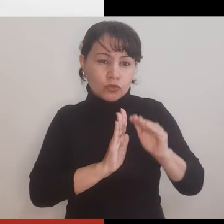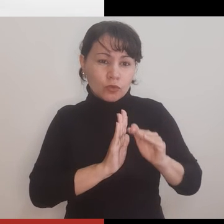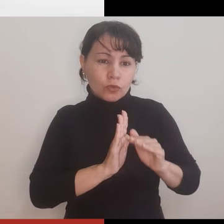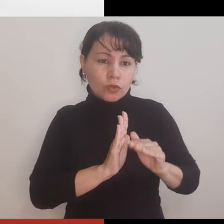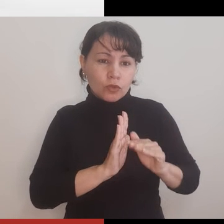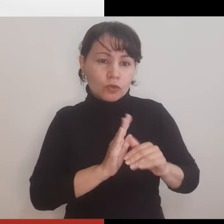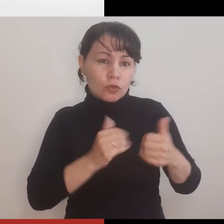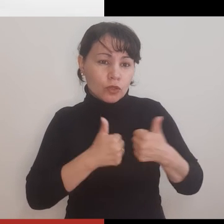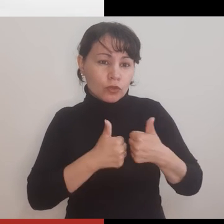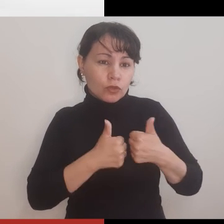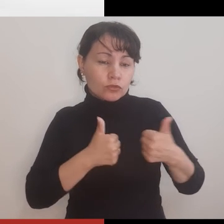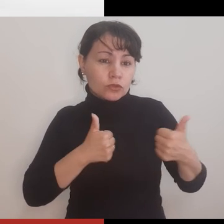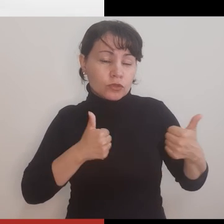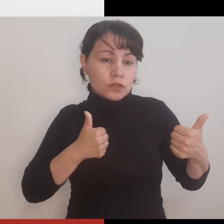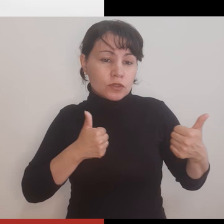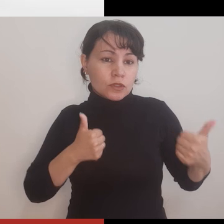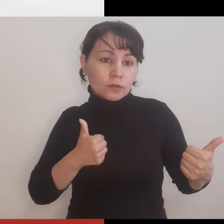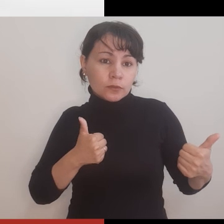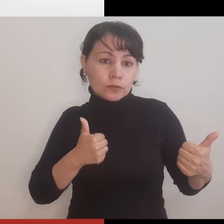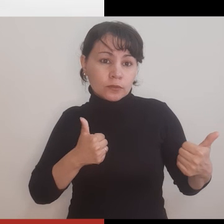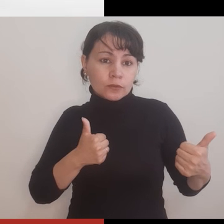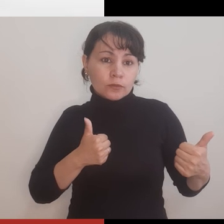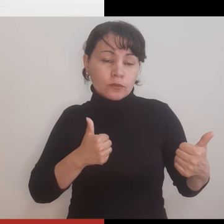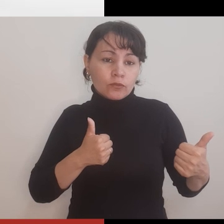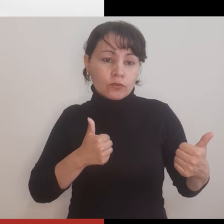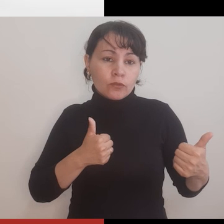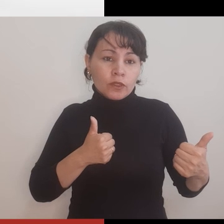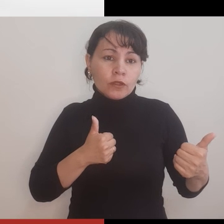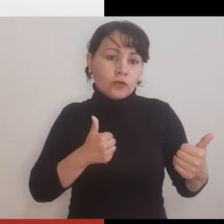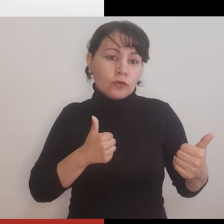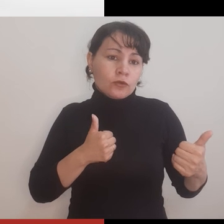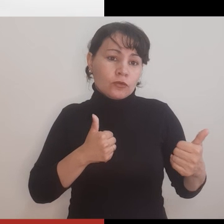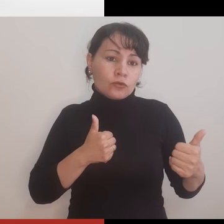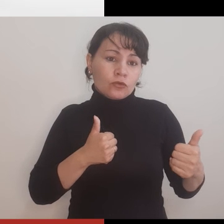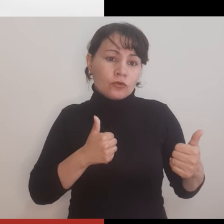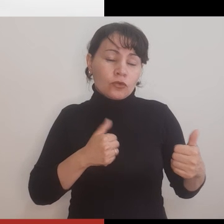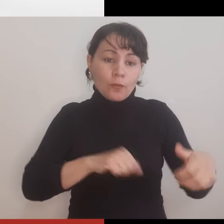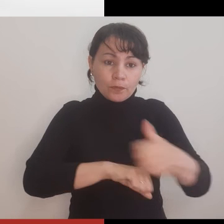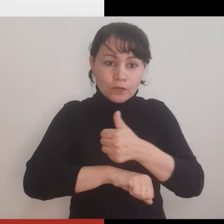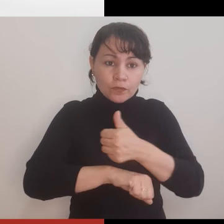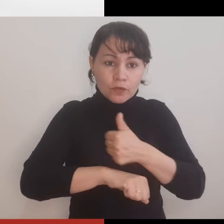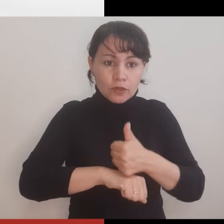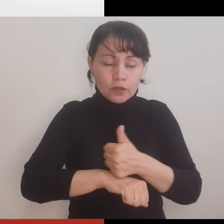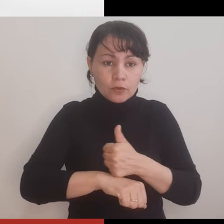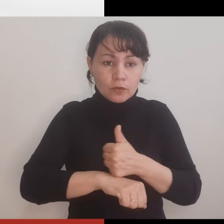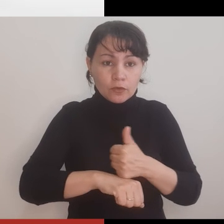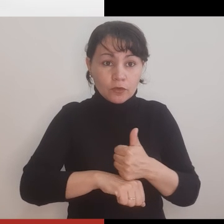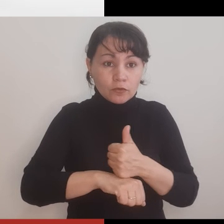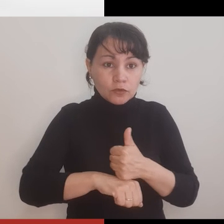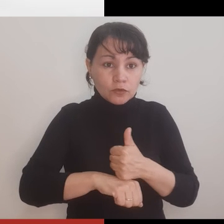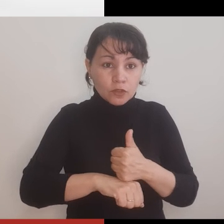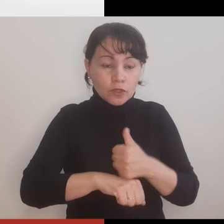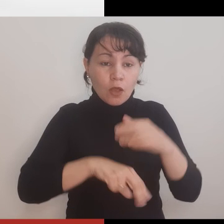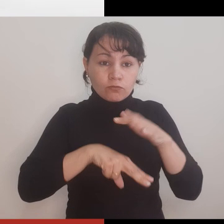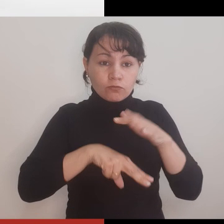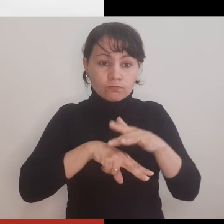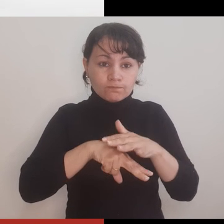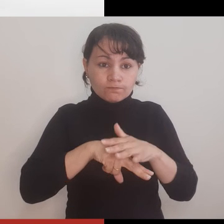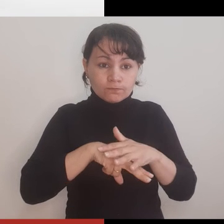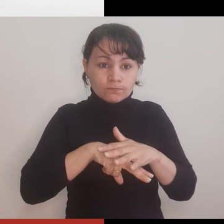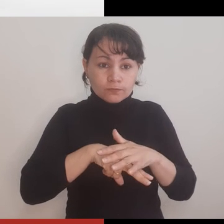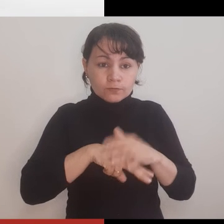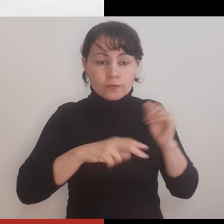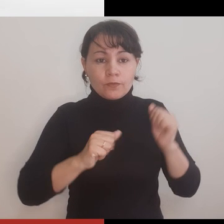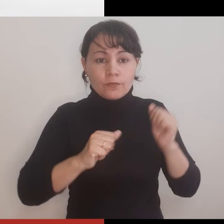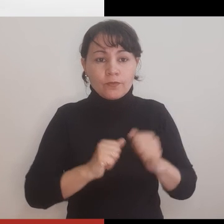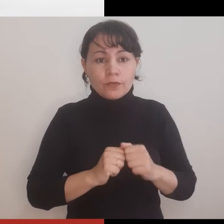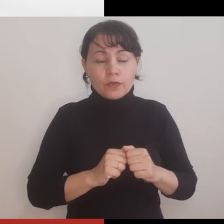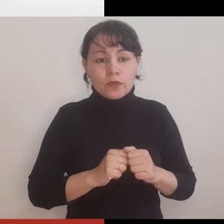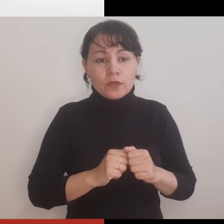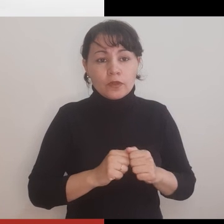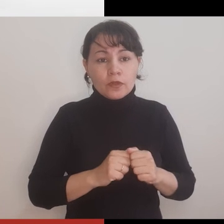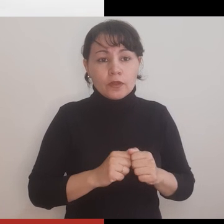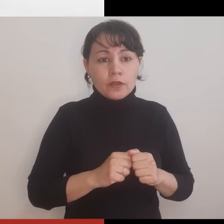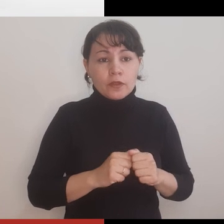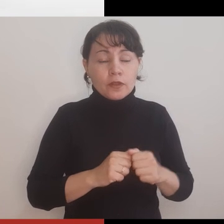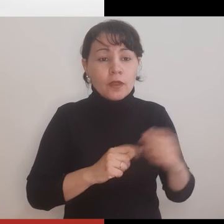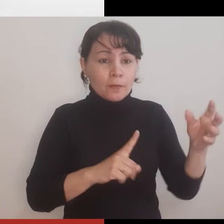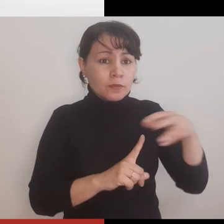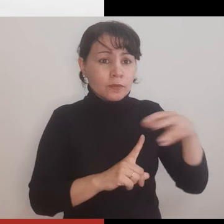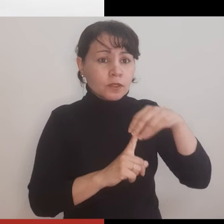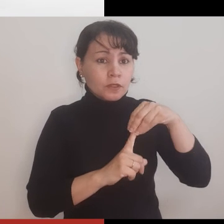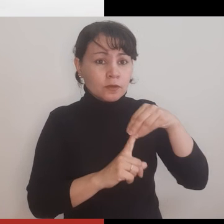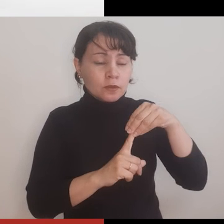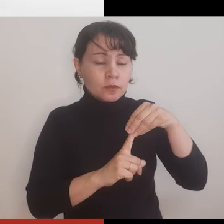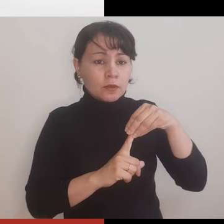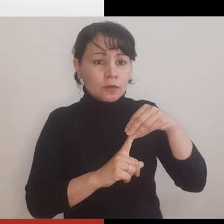o distanciamento criado entre profissional e paciente, por conta